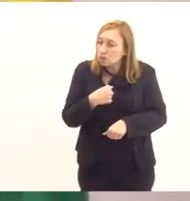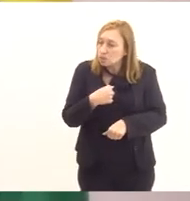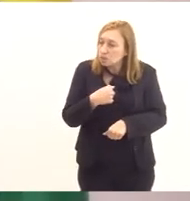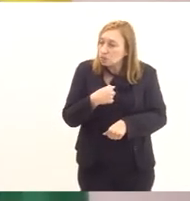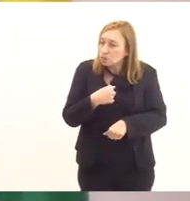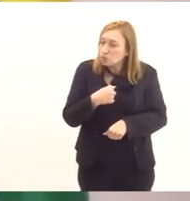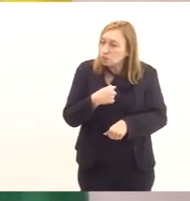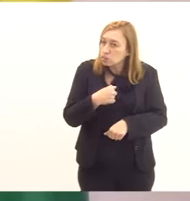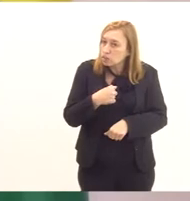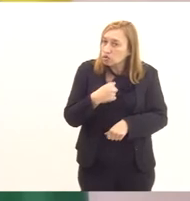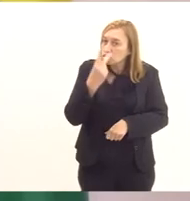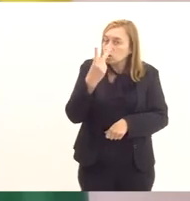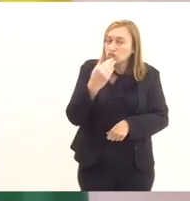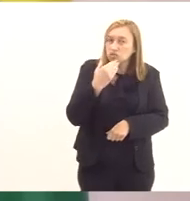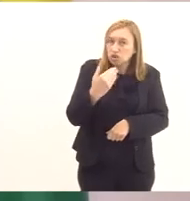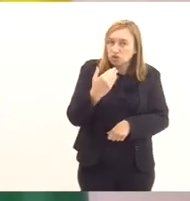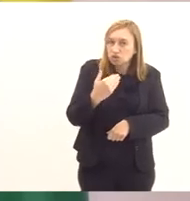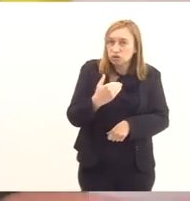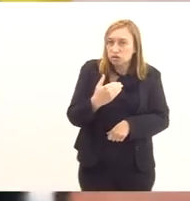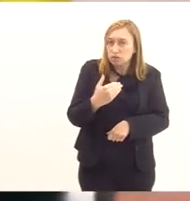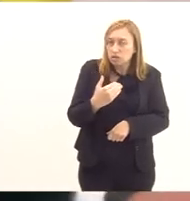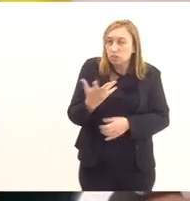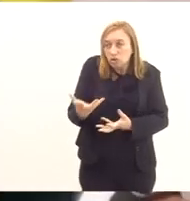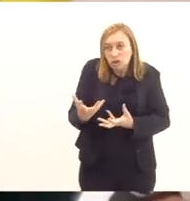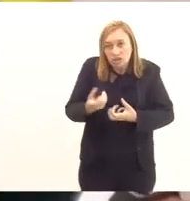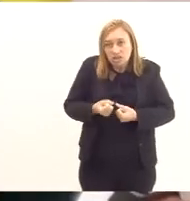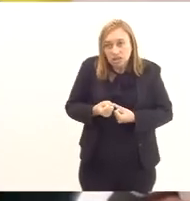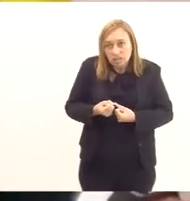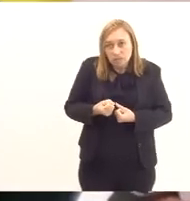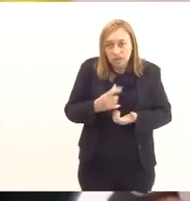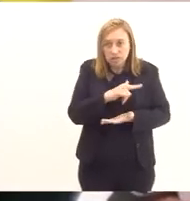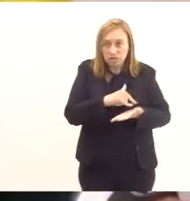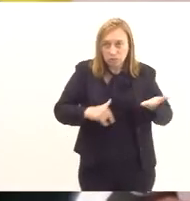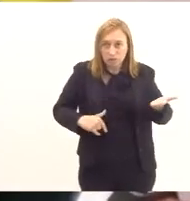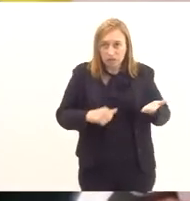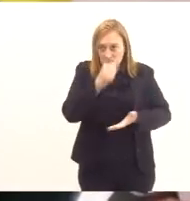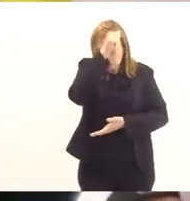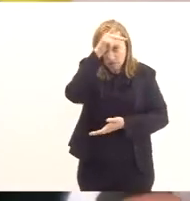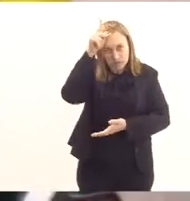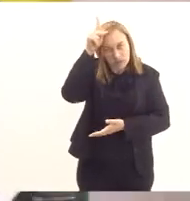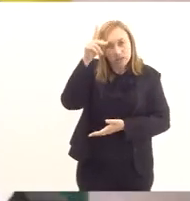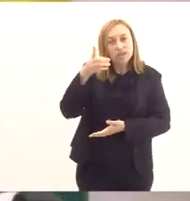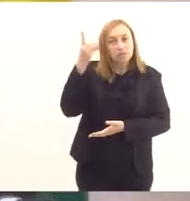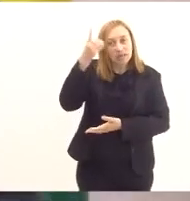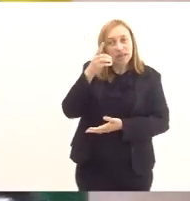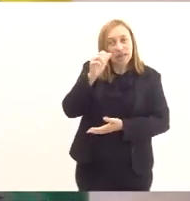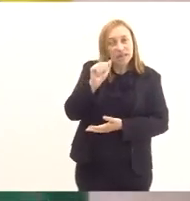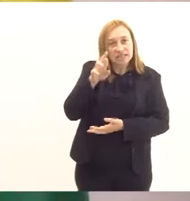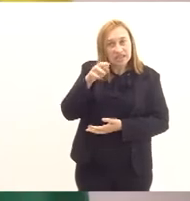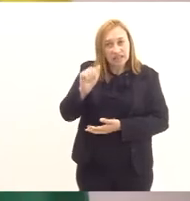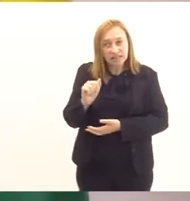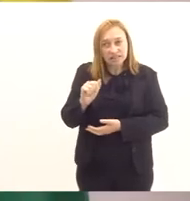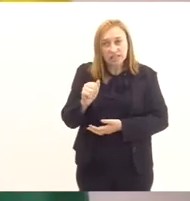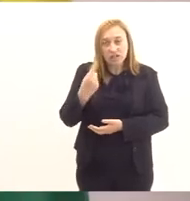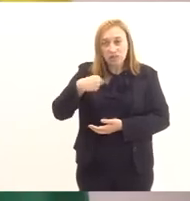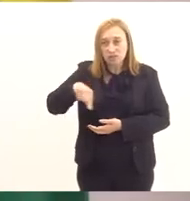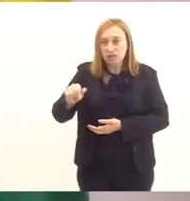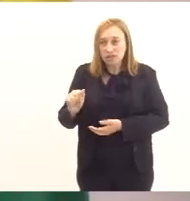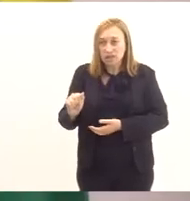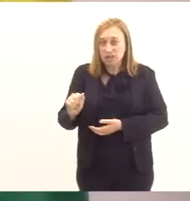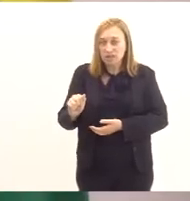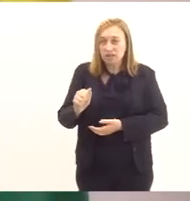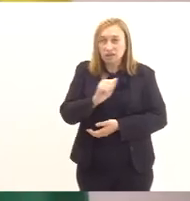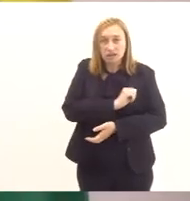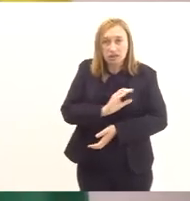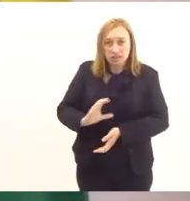fiz duas diligências quando recebi essa documentação do prefeito deputado Adriana eu fui ao presidente da casa Deputado